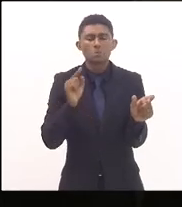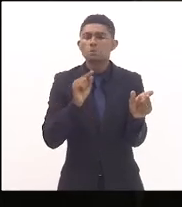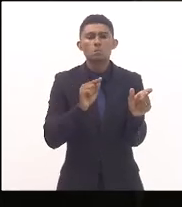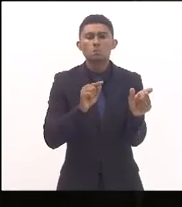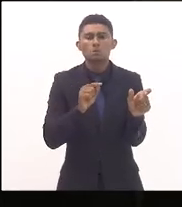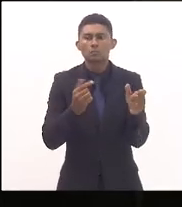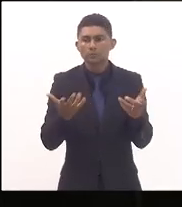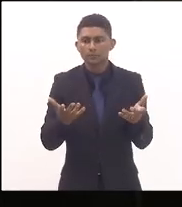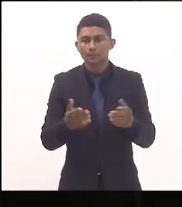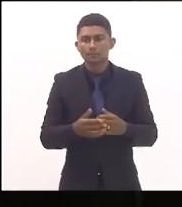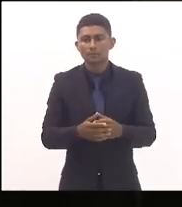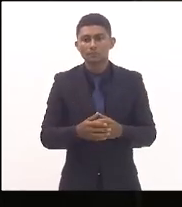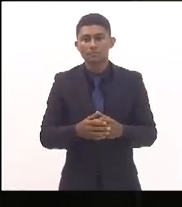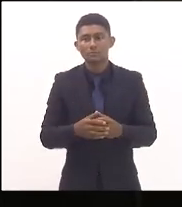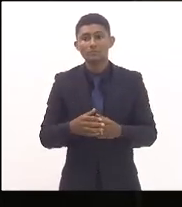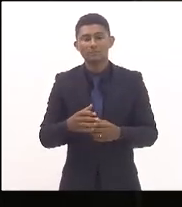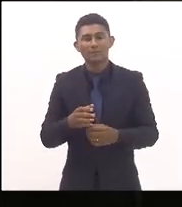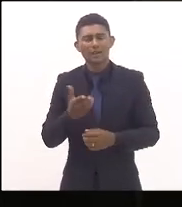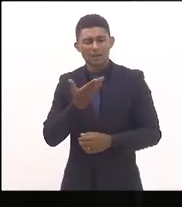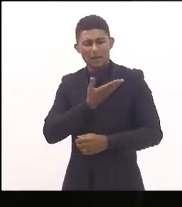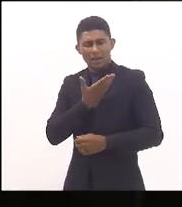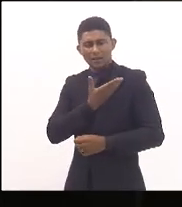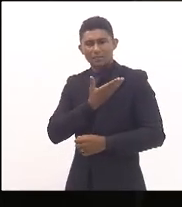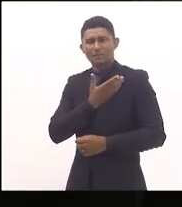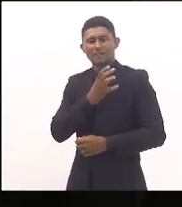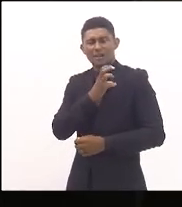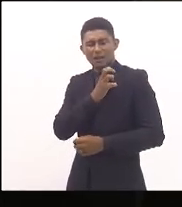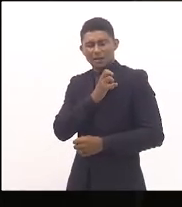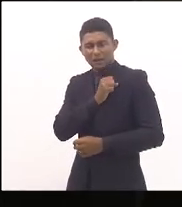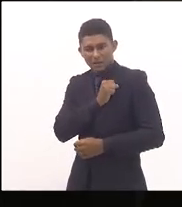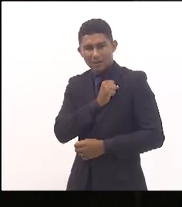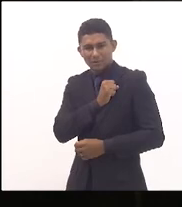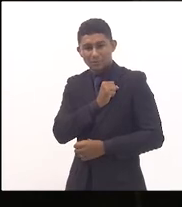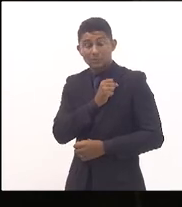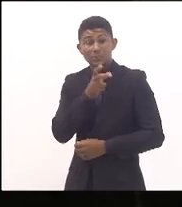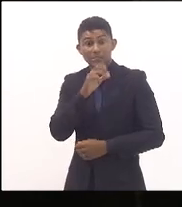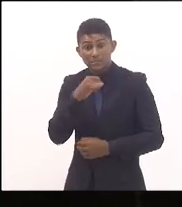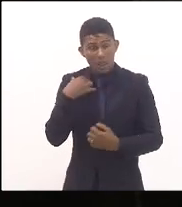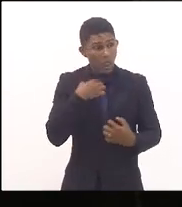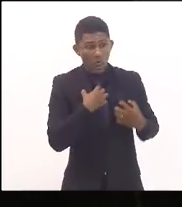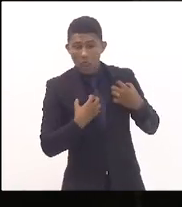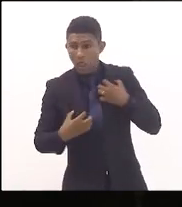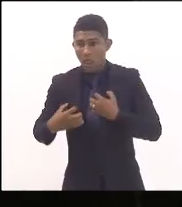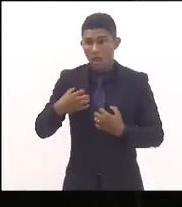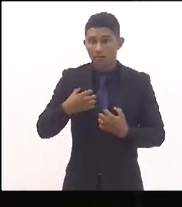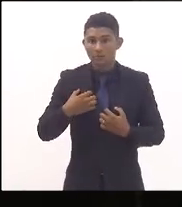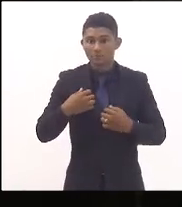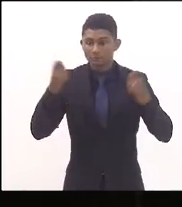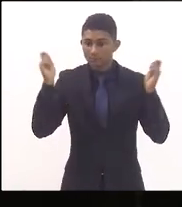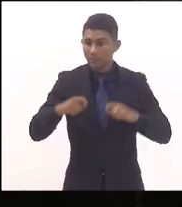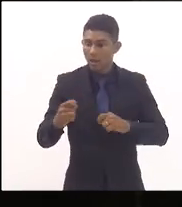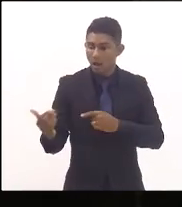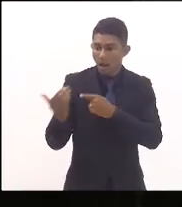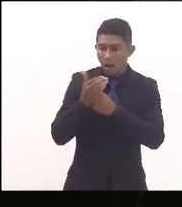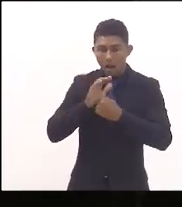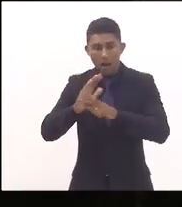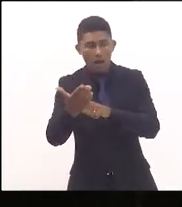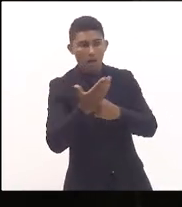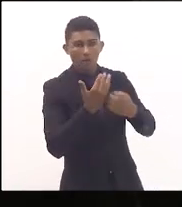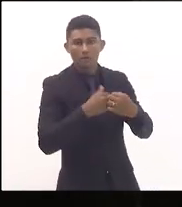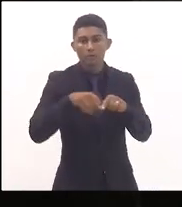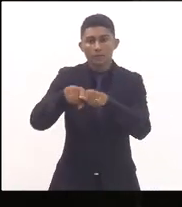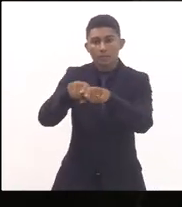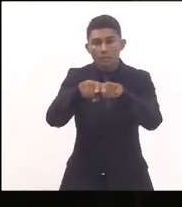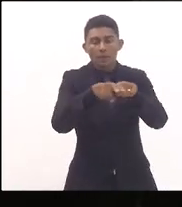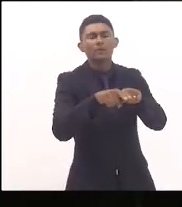a todo instante ama o amigo e na angústia nasce o irmão Eu tenho irmãos aqui que eu posso olhar para eles e